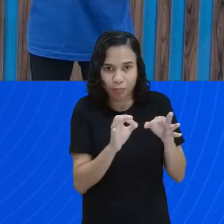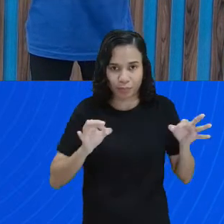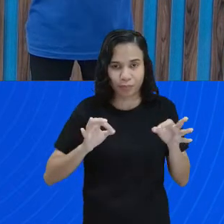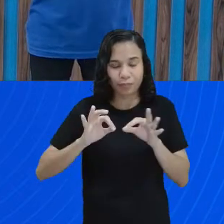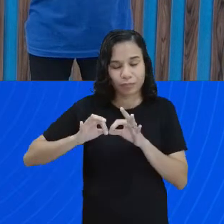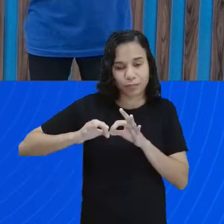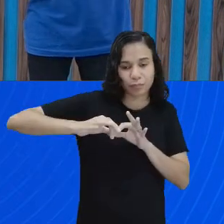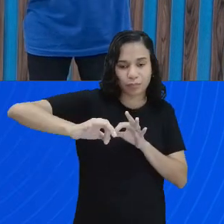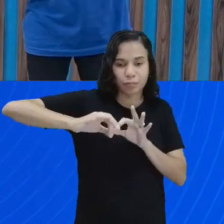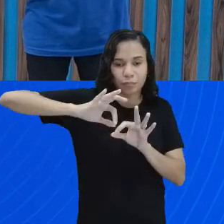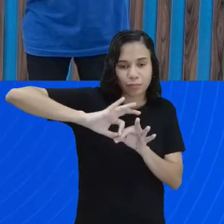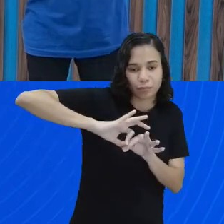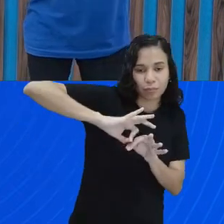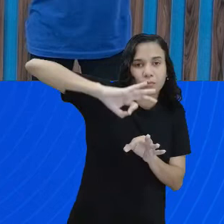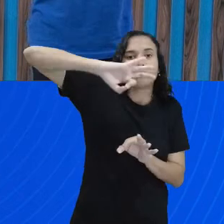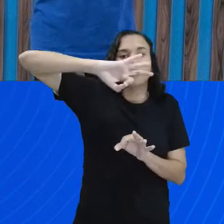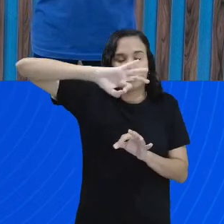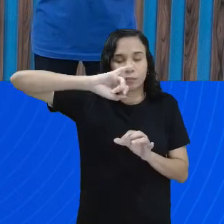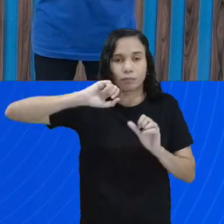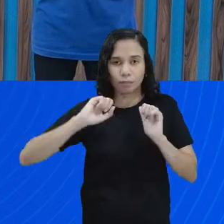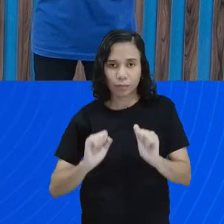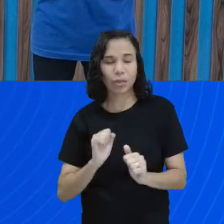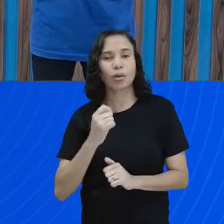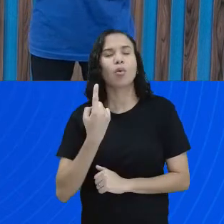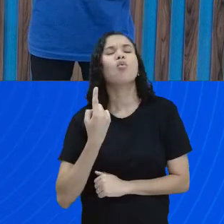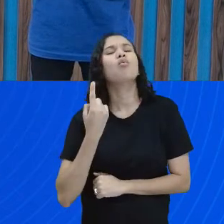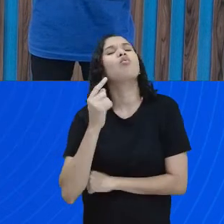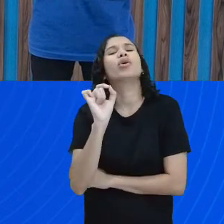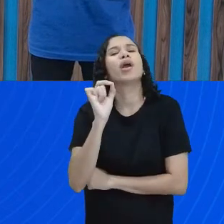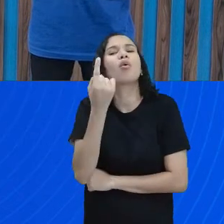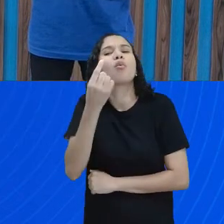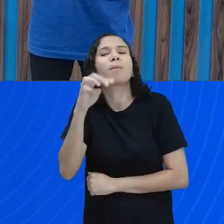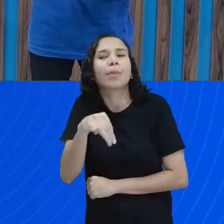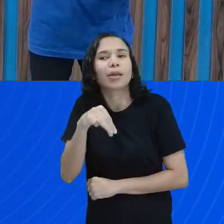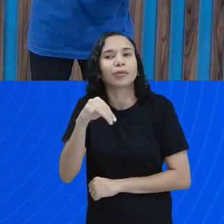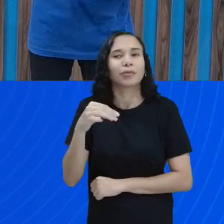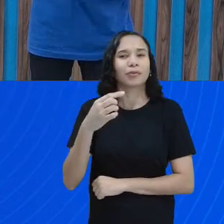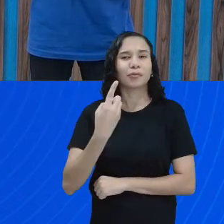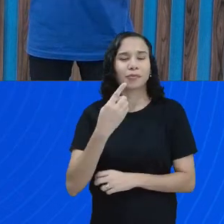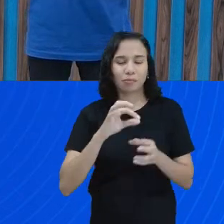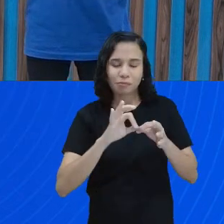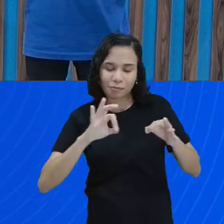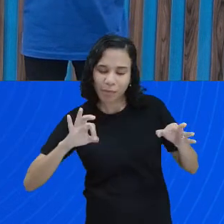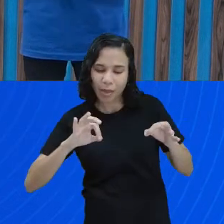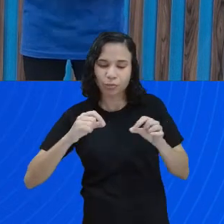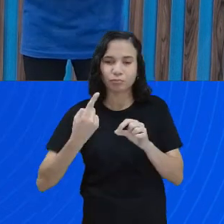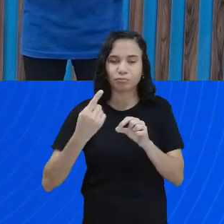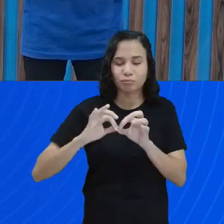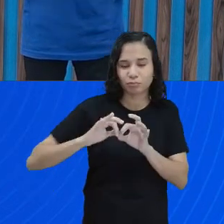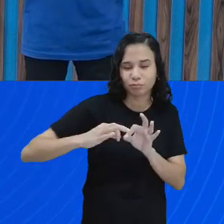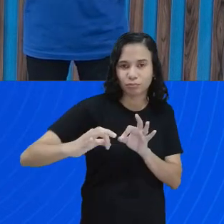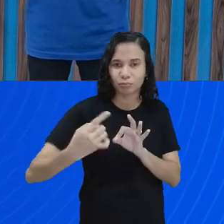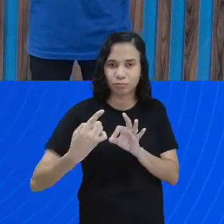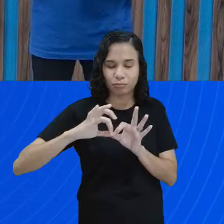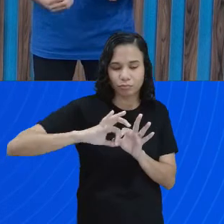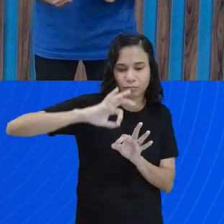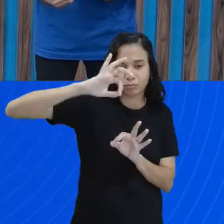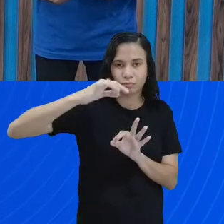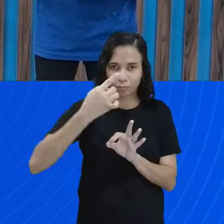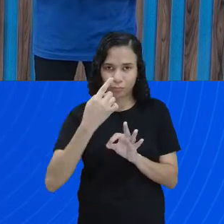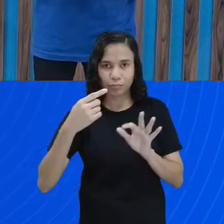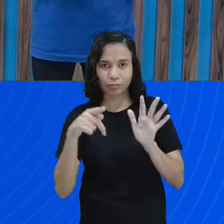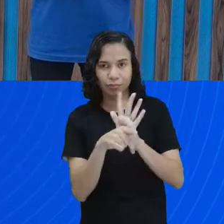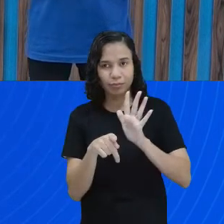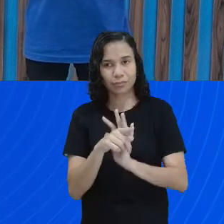comprimento, 1 de largura e 1 de altura. 1 que, Ricardinho? 1 metro. 1 metro de comprimento, 1 metro de largura e 1 metro